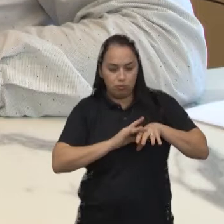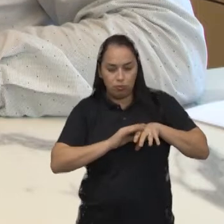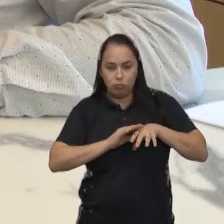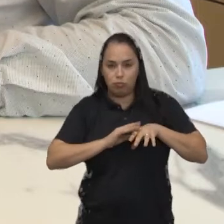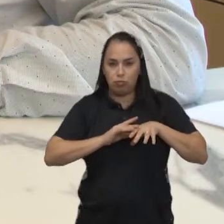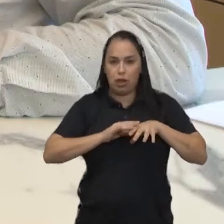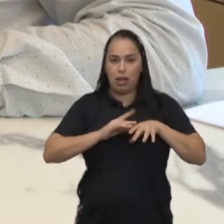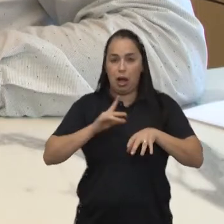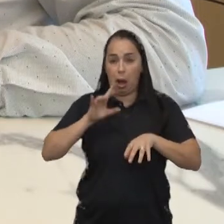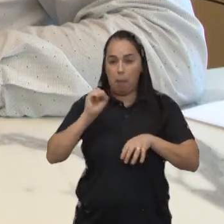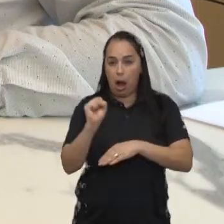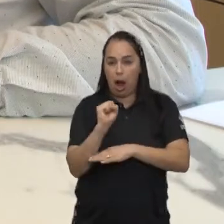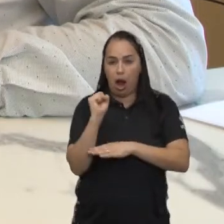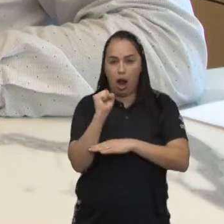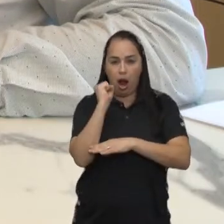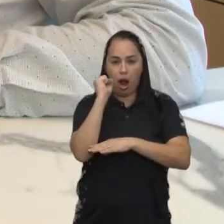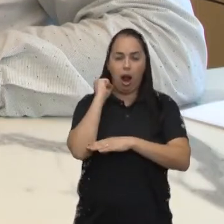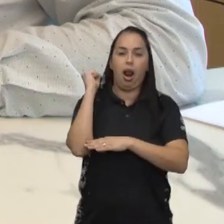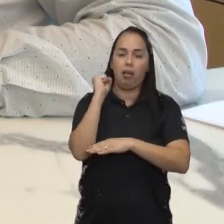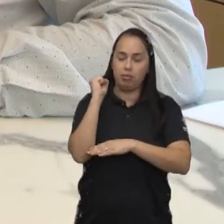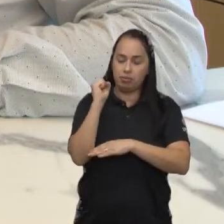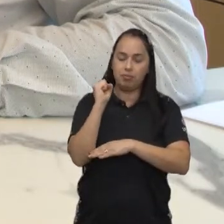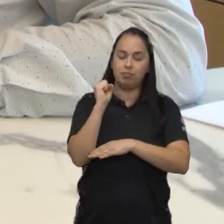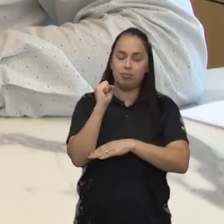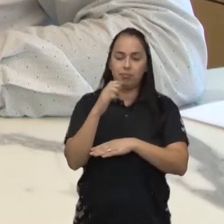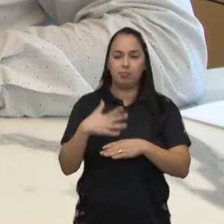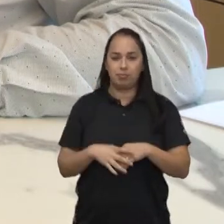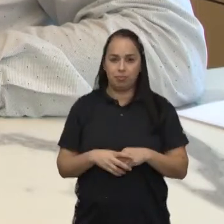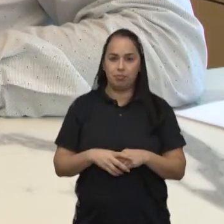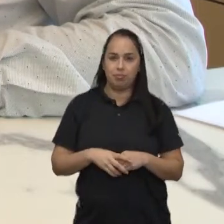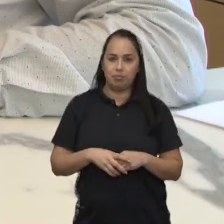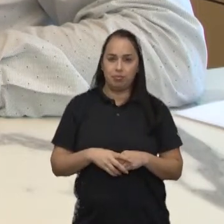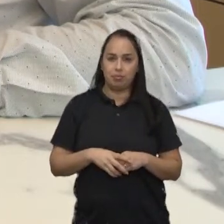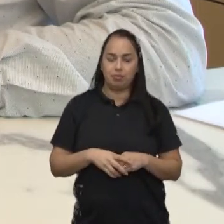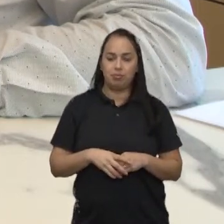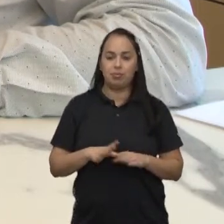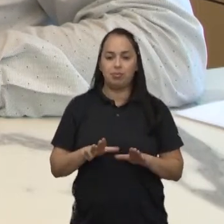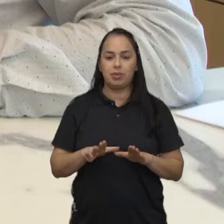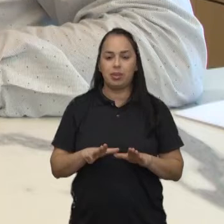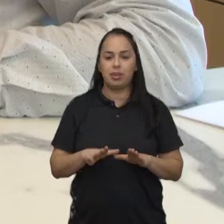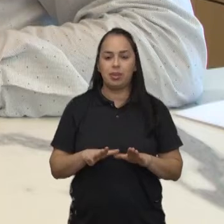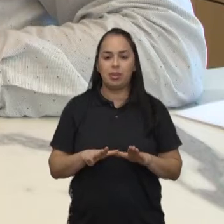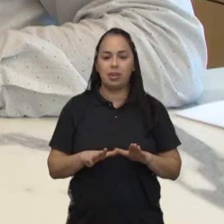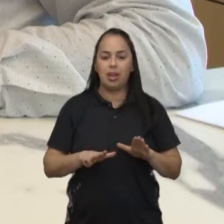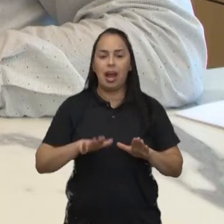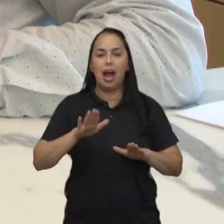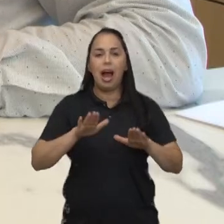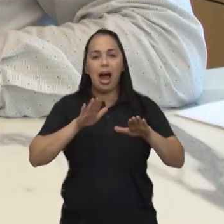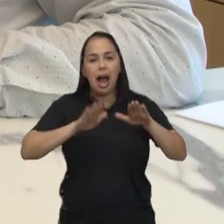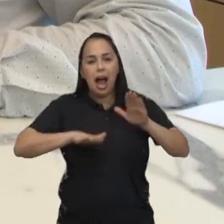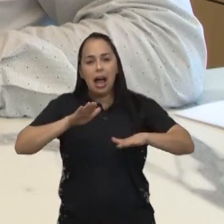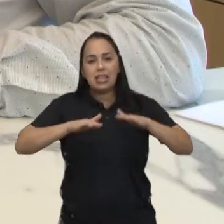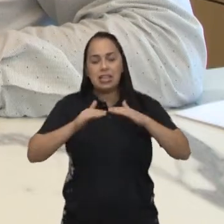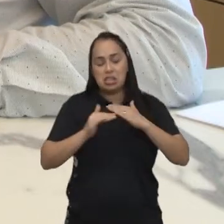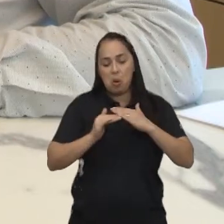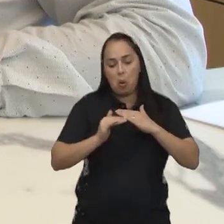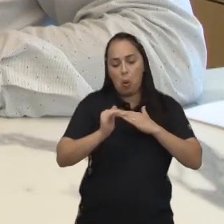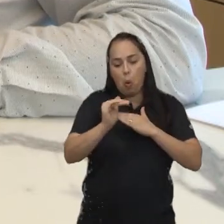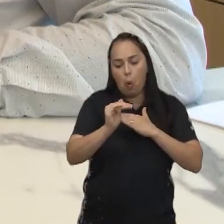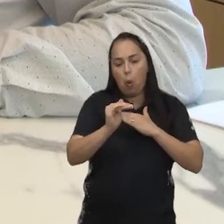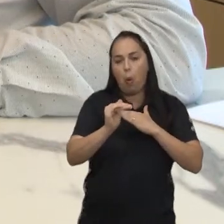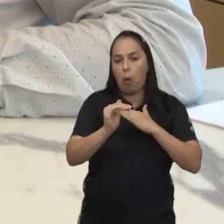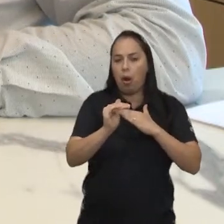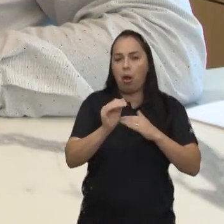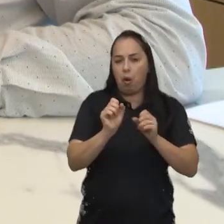porque ao uso crônico de medicamento ou é para vamos assim na melhor das hipóteses